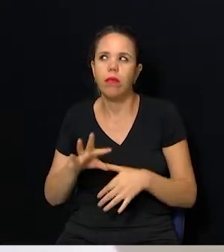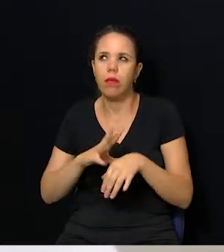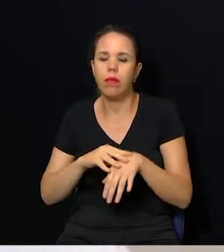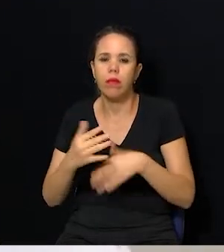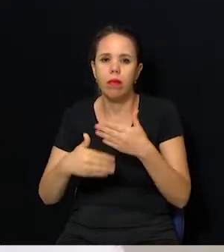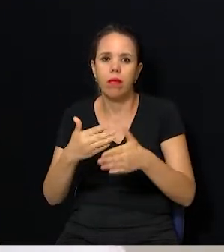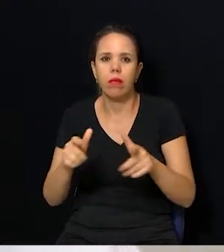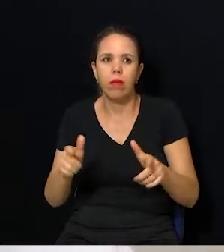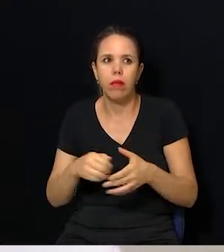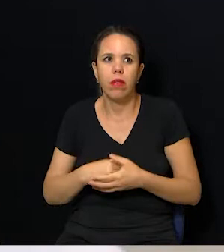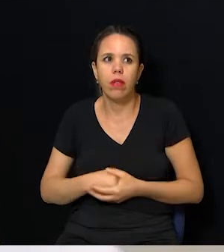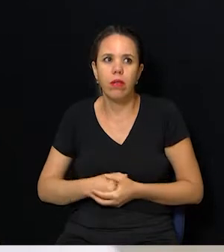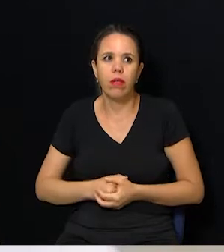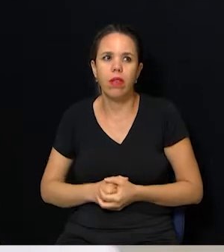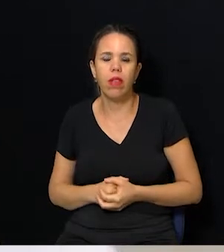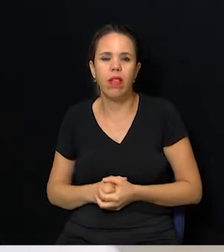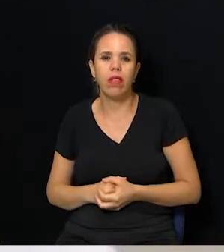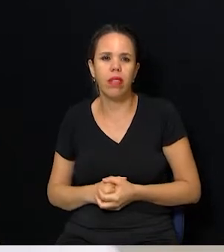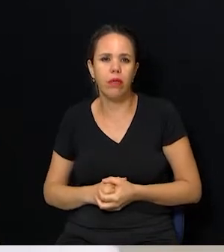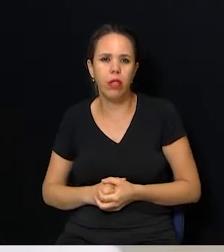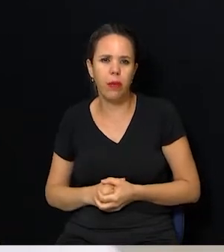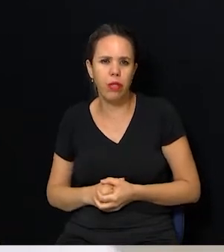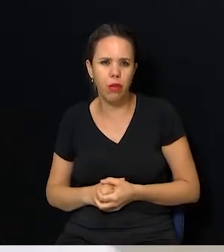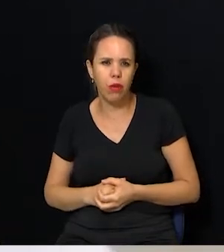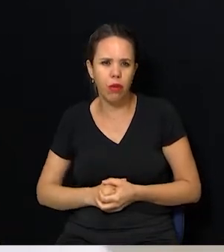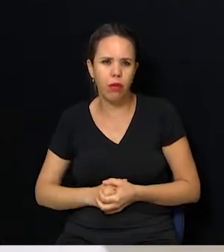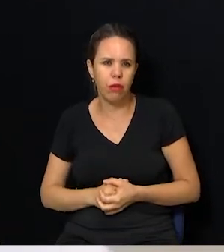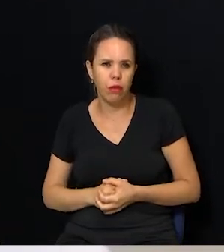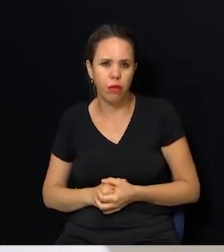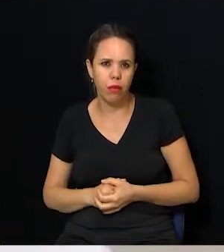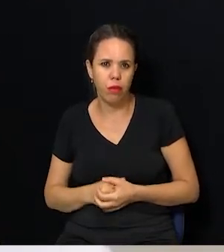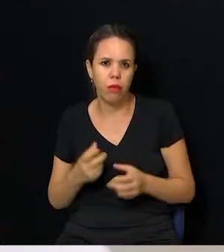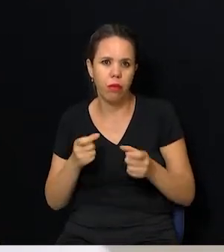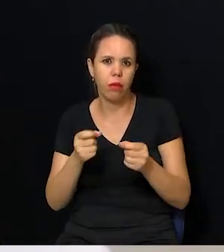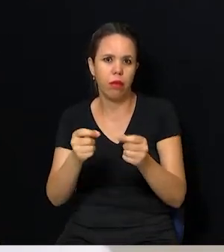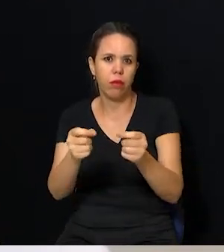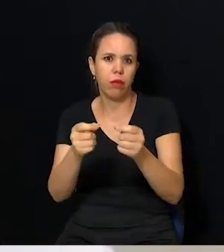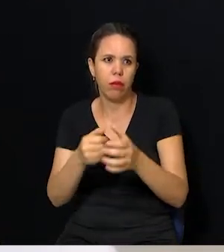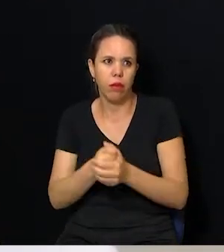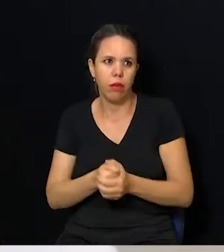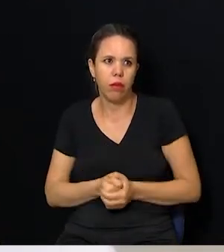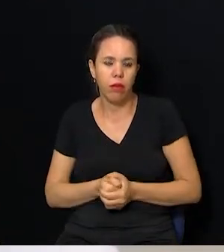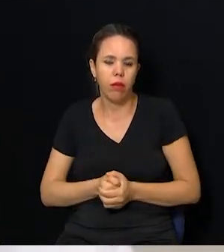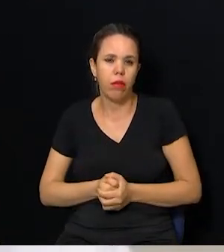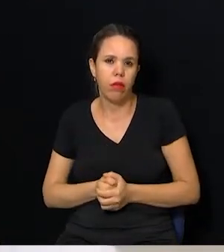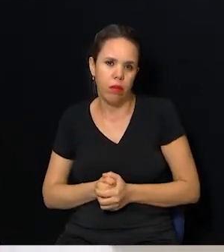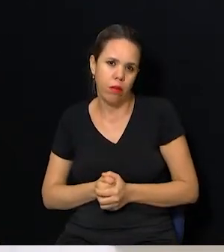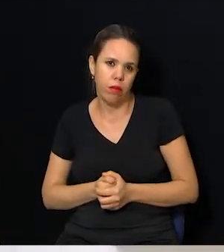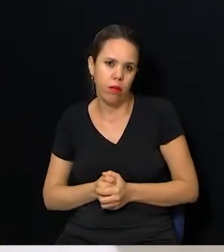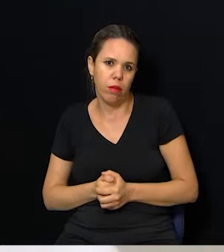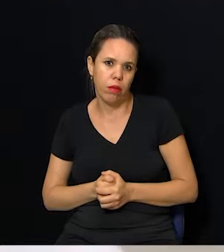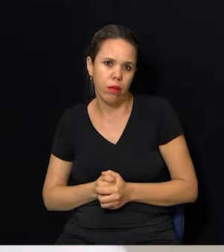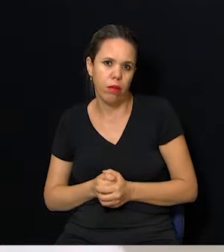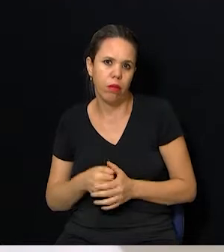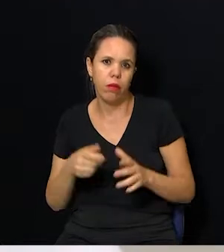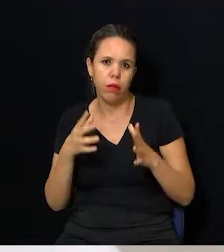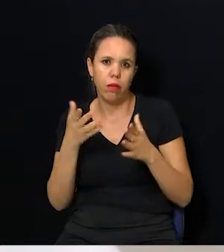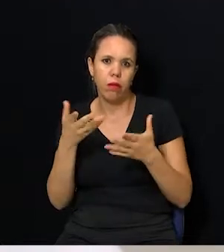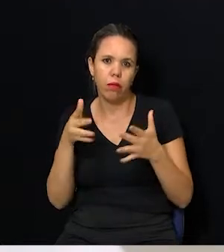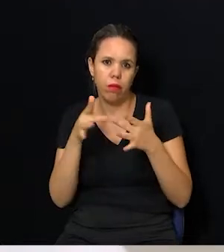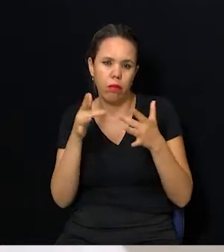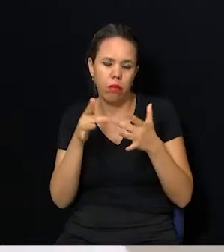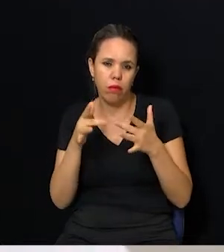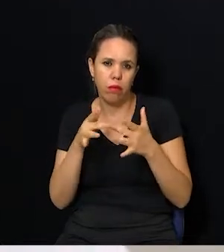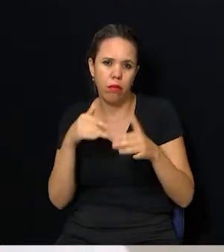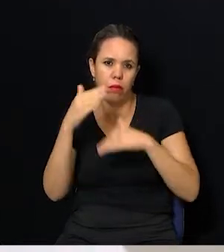tão frequente quanto é nos adultos, afinal de contas, o câncer é uma doença que está muito mais atribuída, muito mais